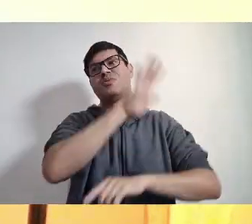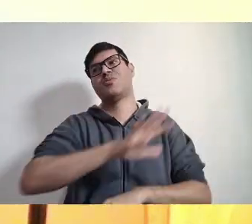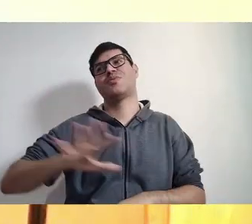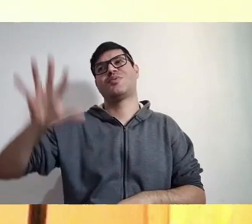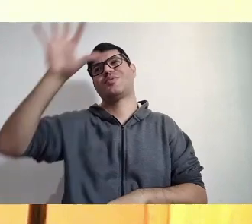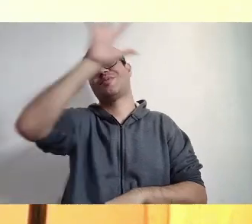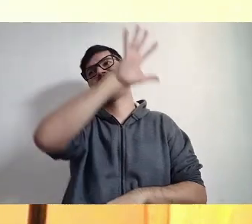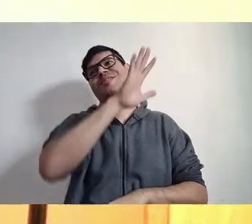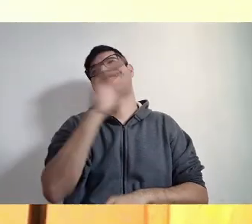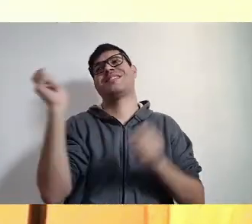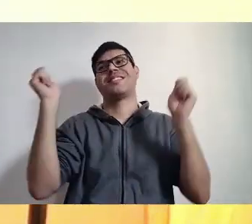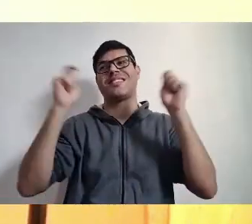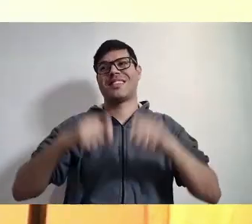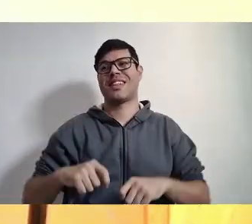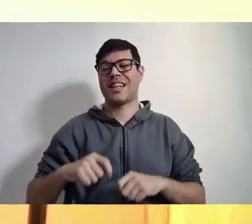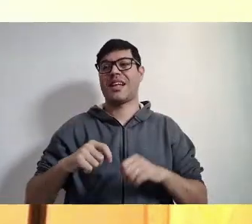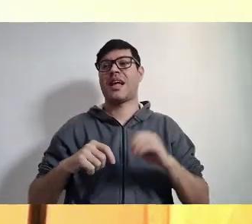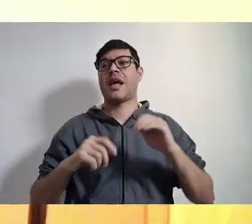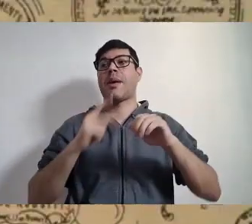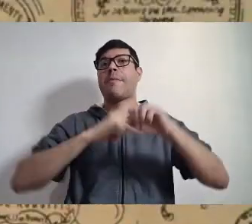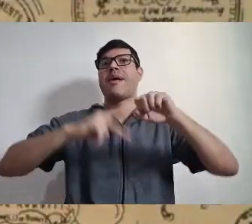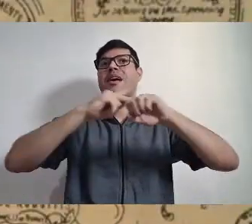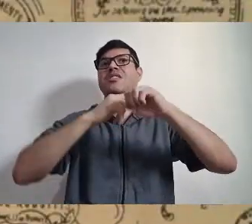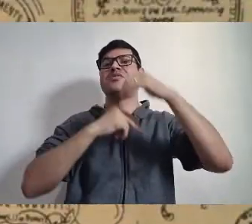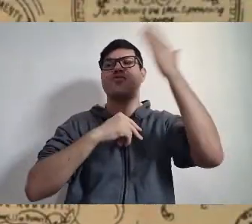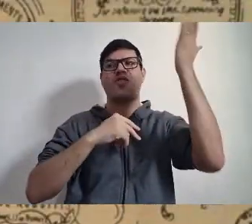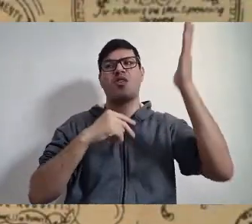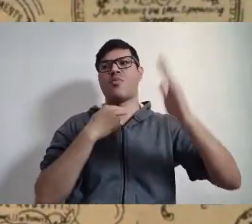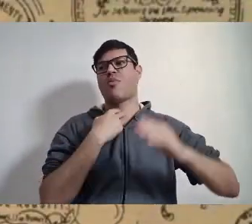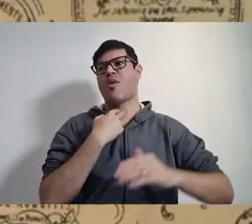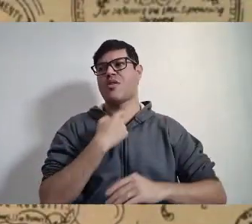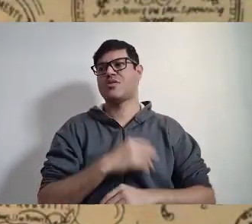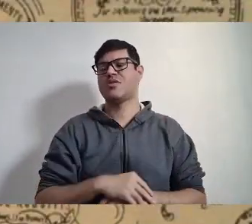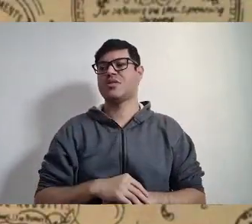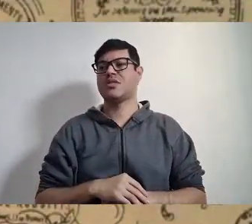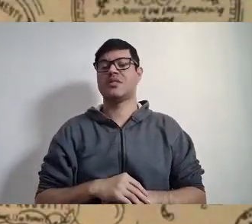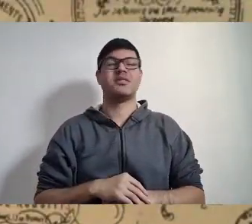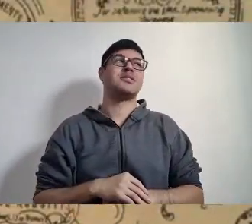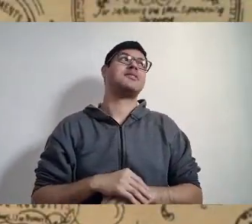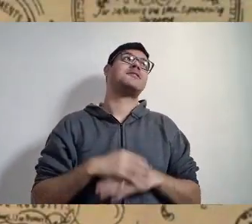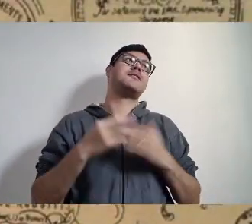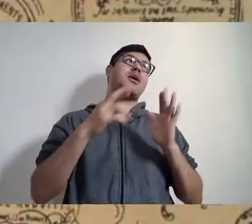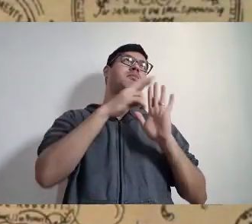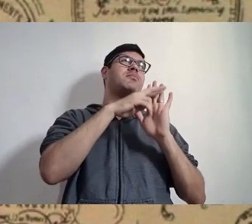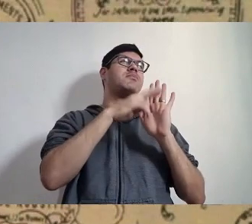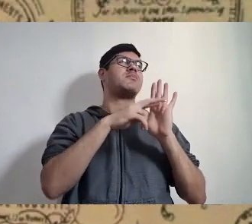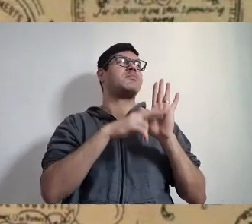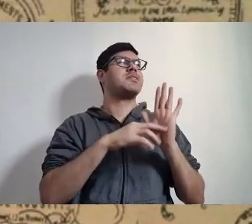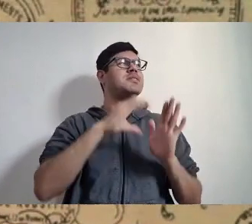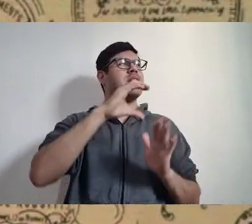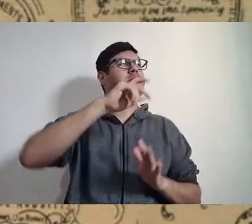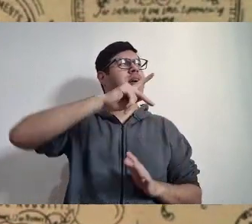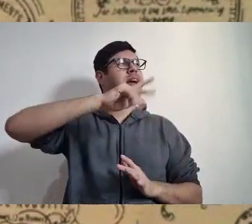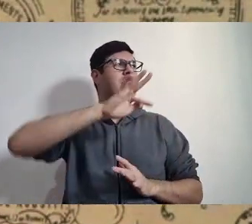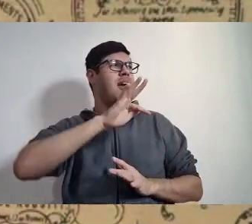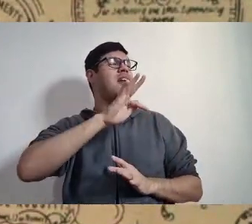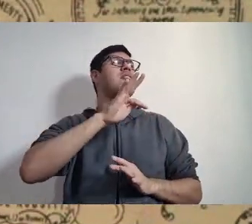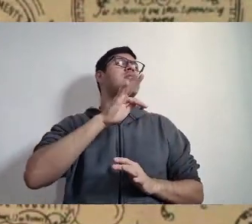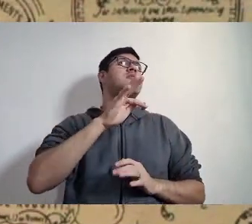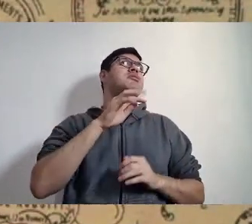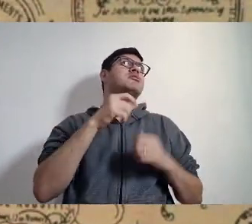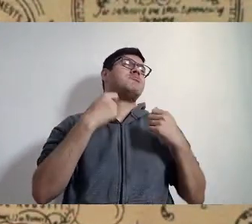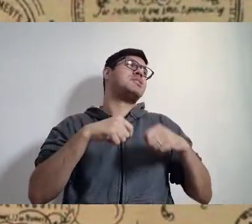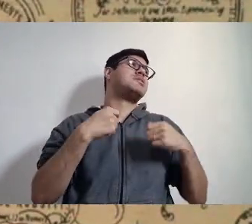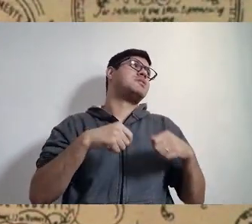Exato. Acho que só estrangeiro que não pode, eu pode. Não, acho que não. A não ser que tenha regulamentação aqui no Brasil, com CPF e tudo aí, eu creio que sim, né?